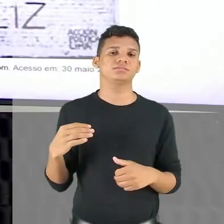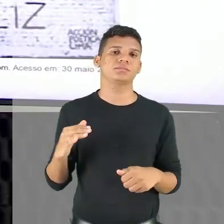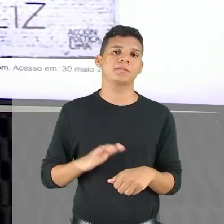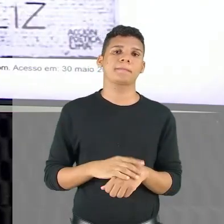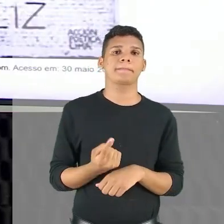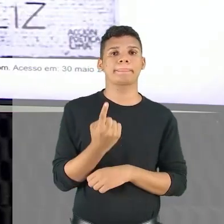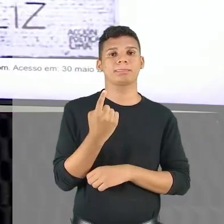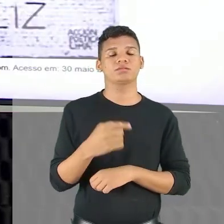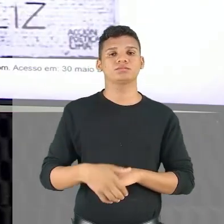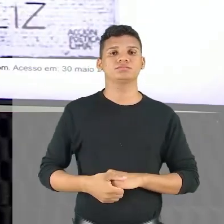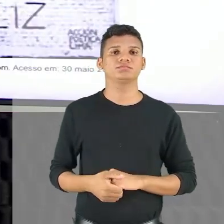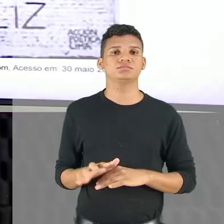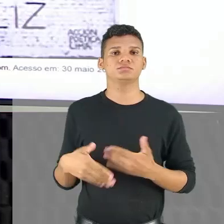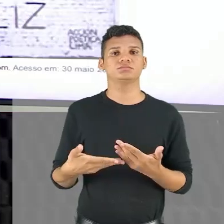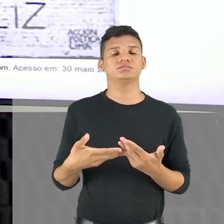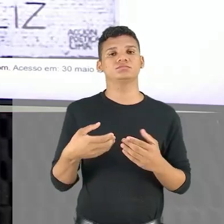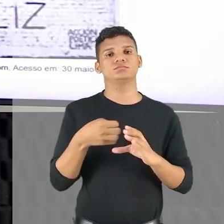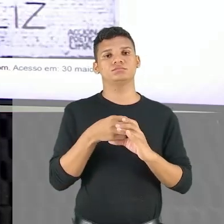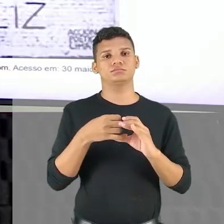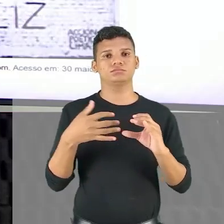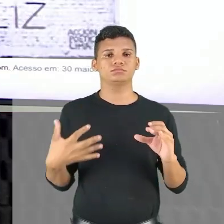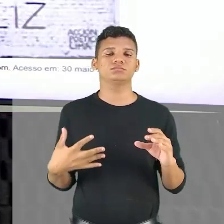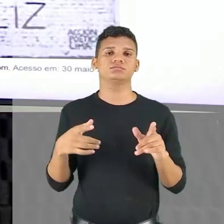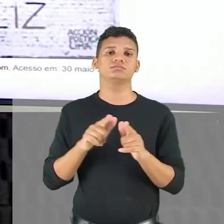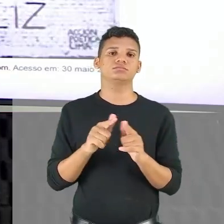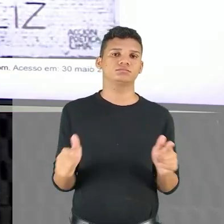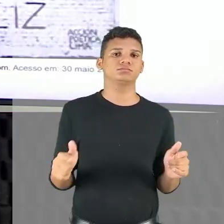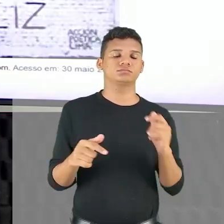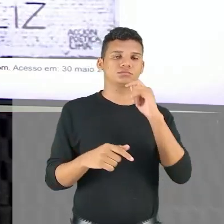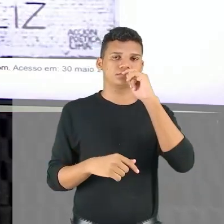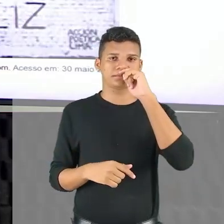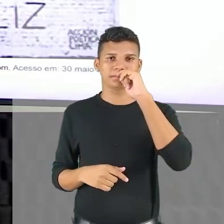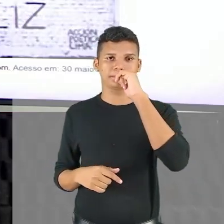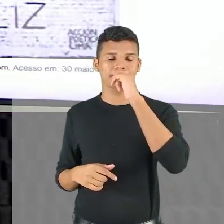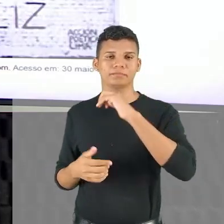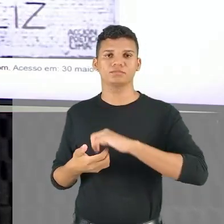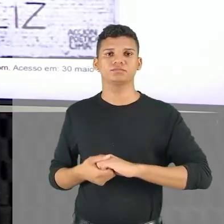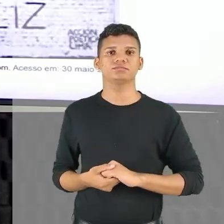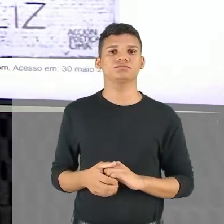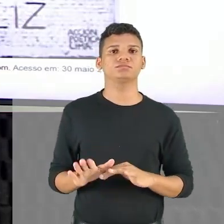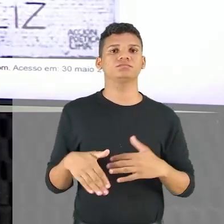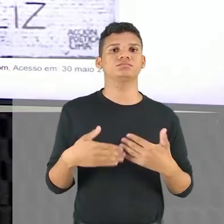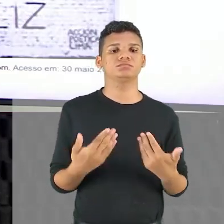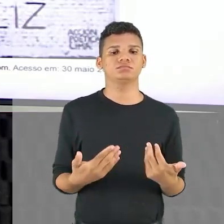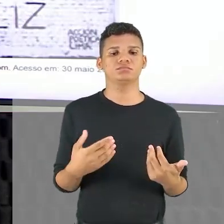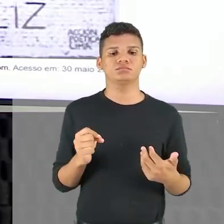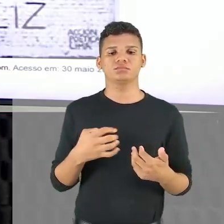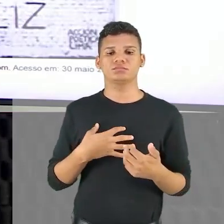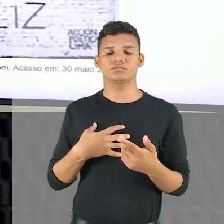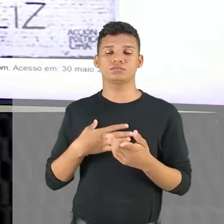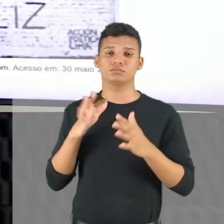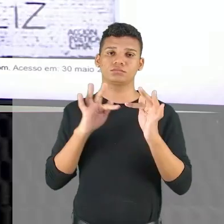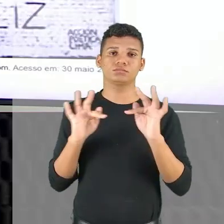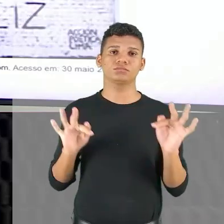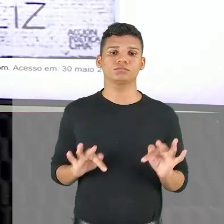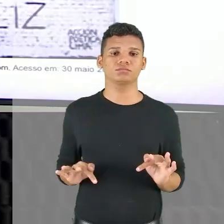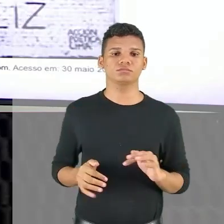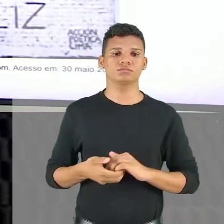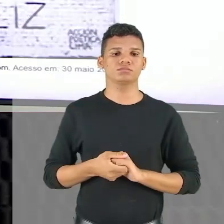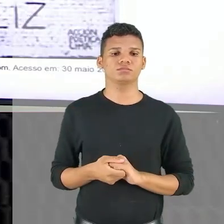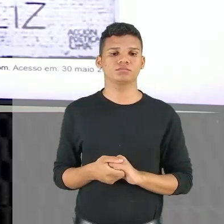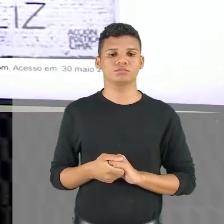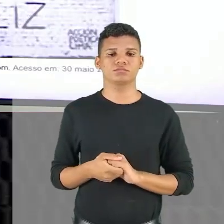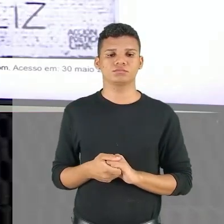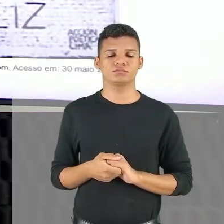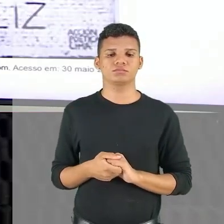Aspectos gramaticais. A gente tem no supe que ponerme e me puse feliz. No supe